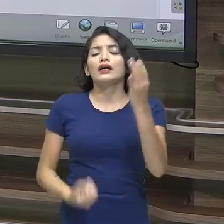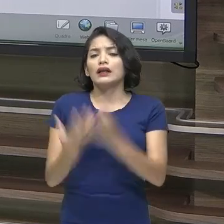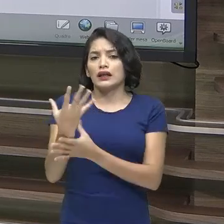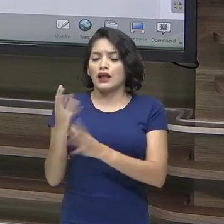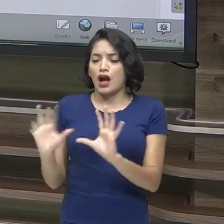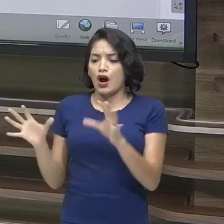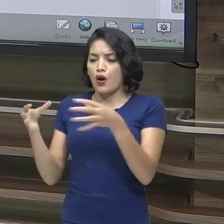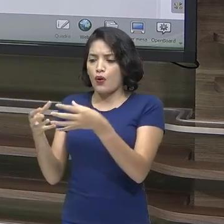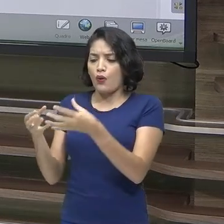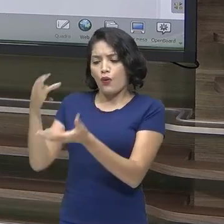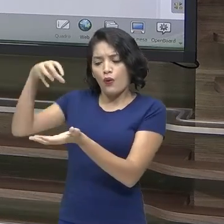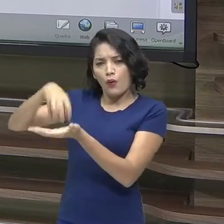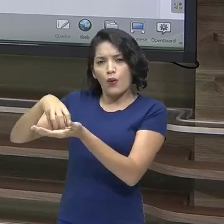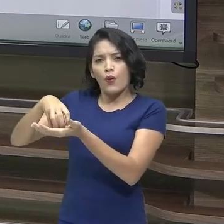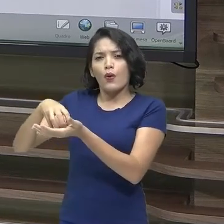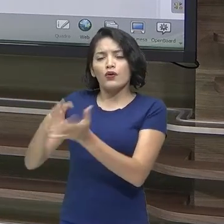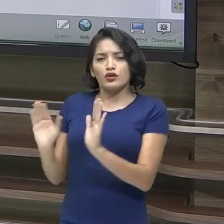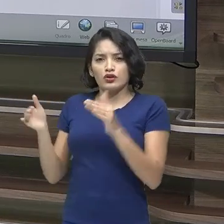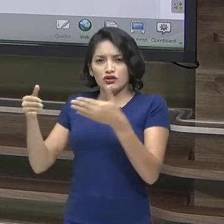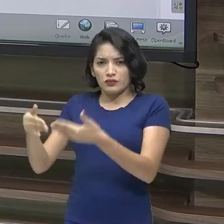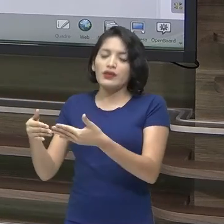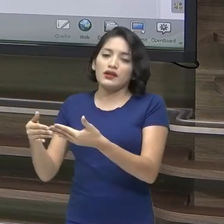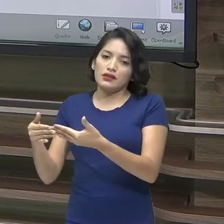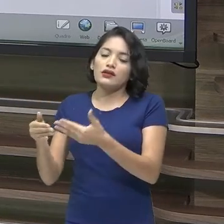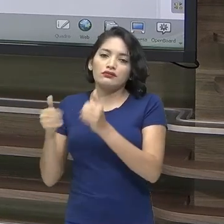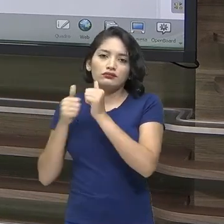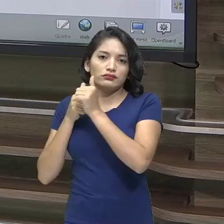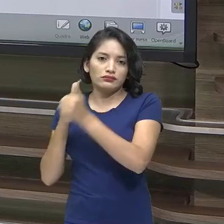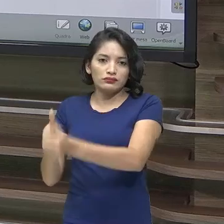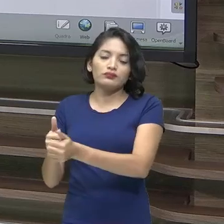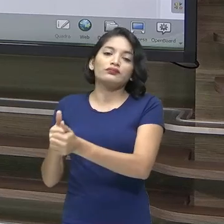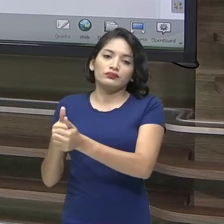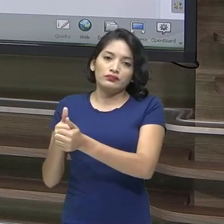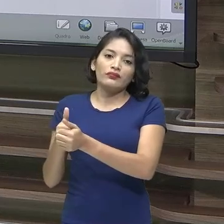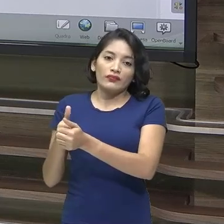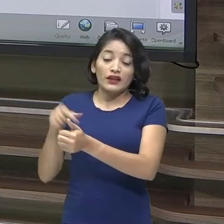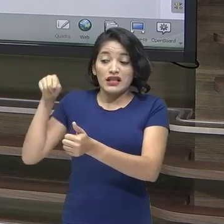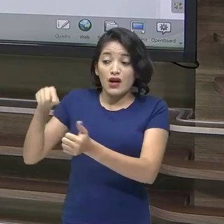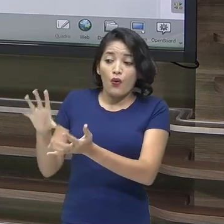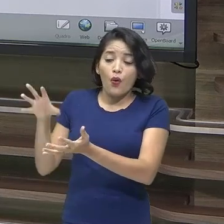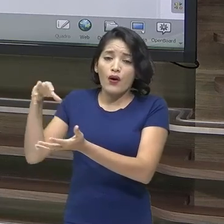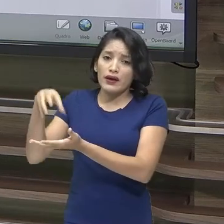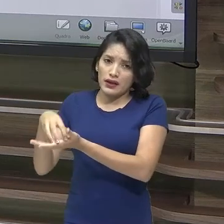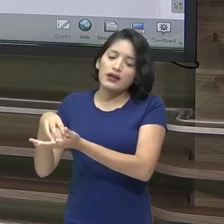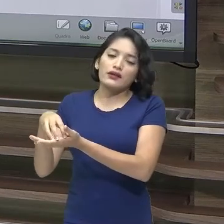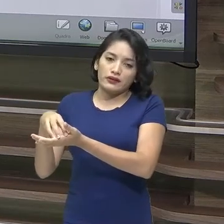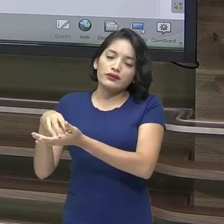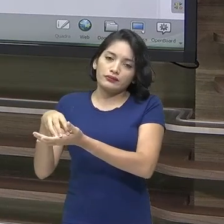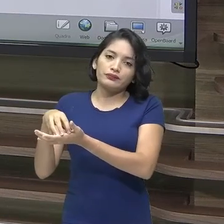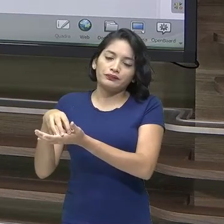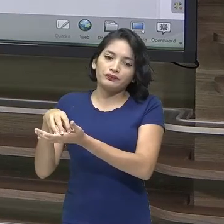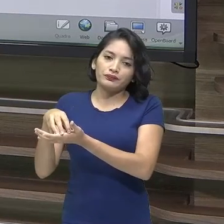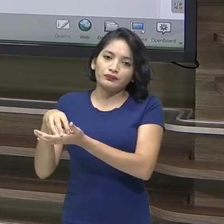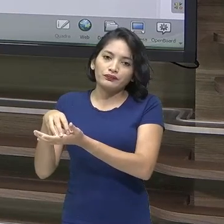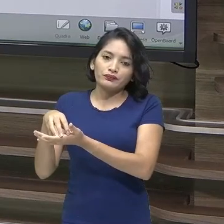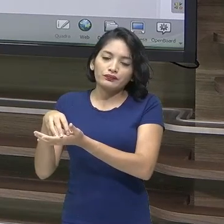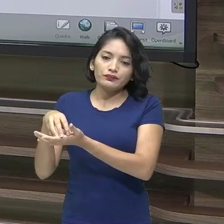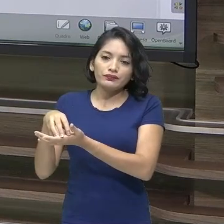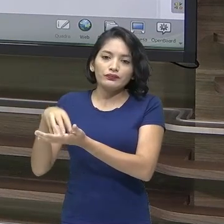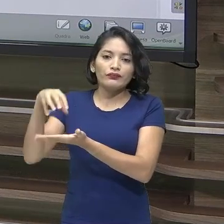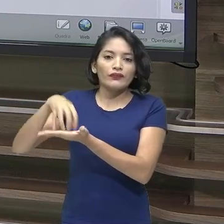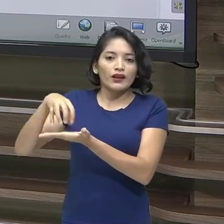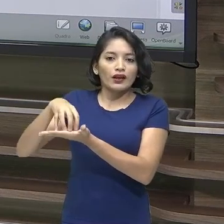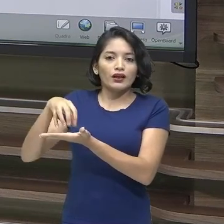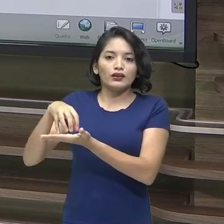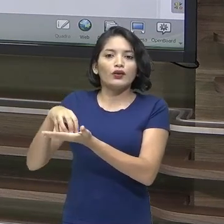núcleo específico a perseguir as pessoas que eram contrárias ao seu governo, e esse núcleo formado ali por por um grupo seu